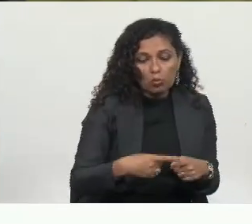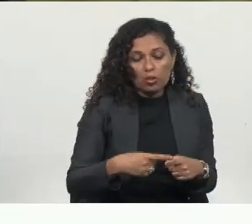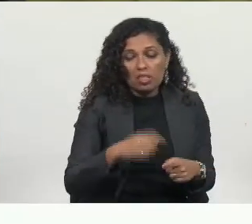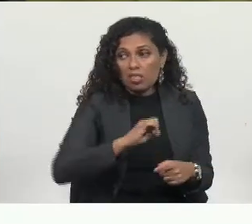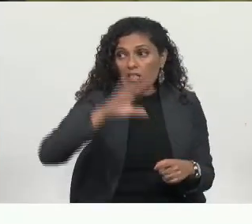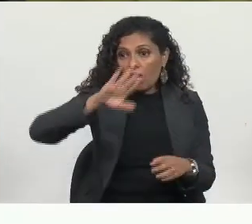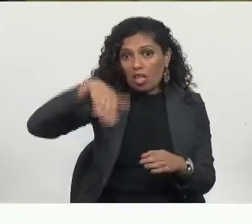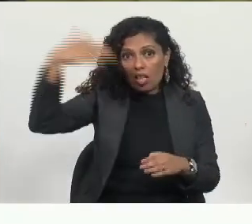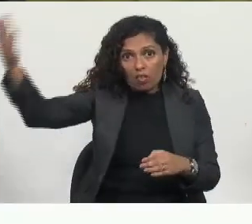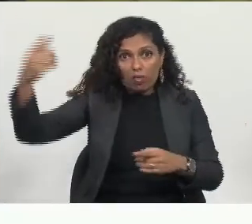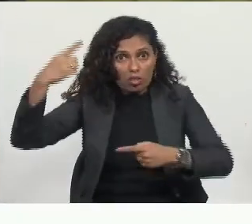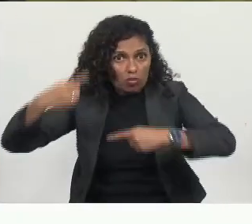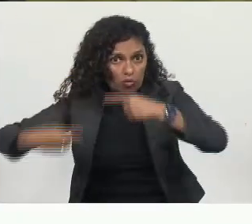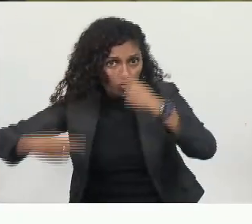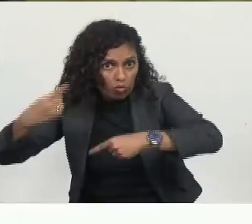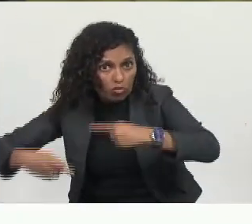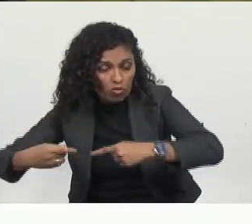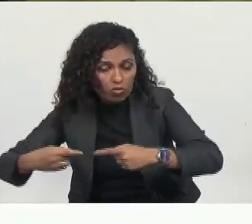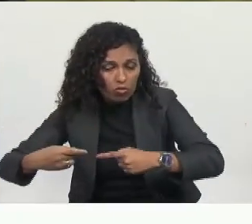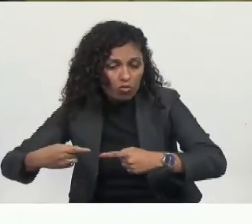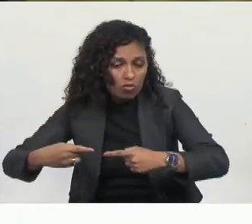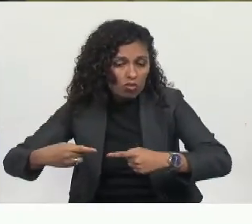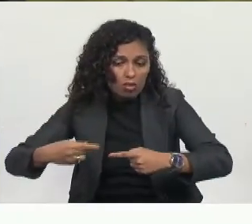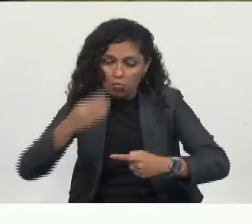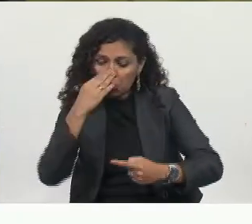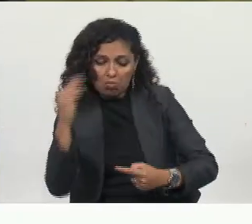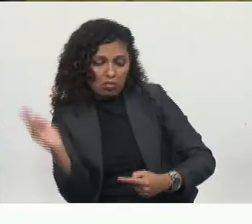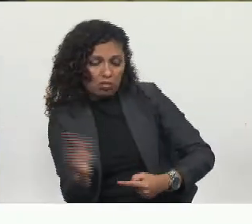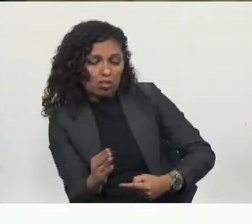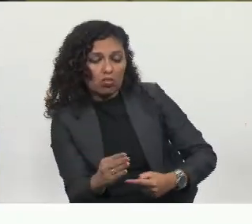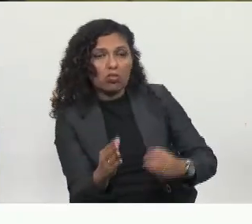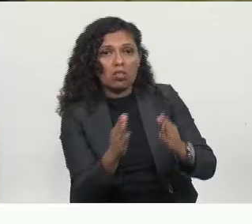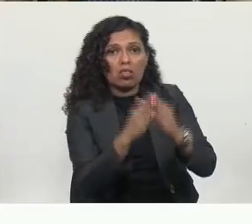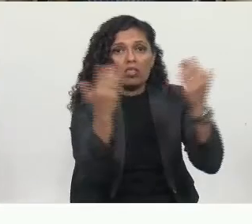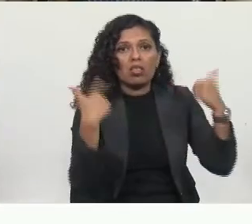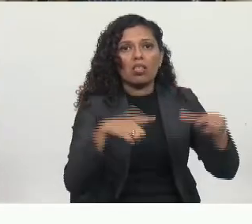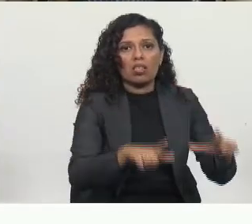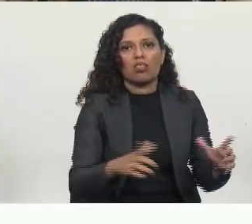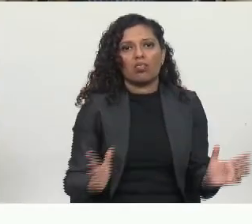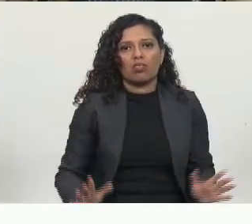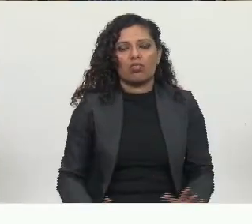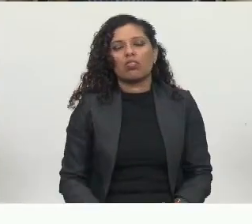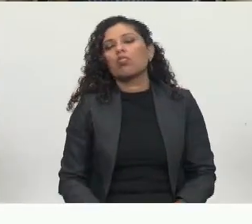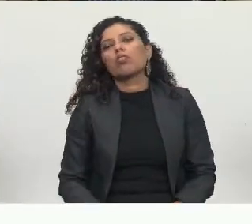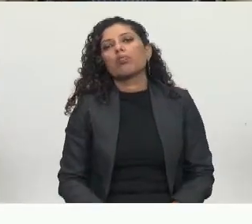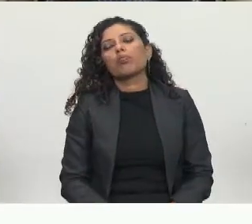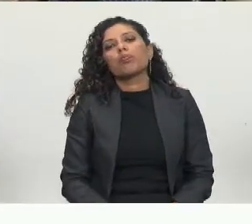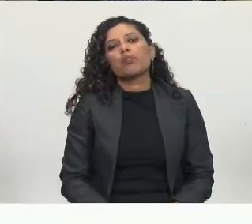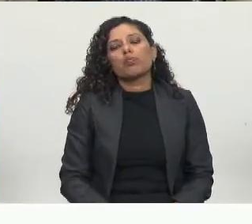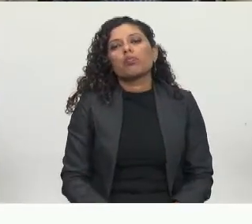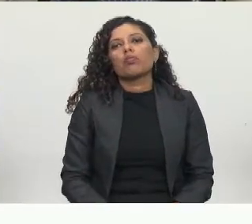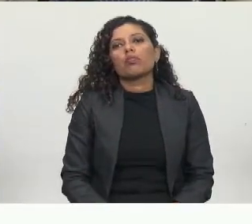estamos aqui? Deixa o judiciário legislar. Não é? Presidente, gostaria só de